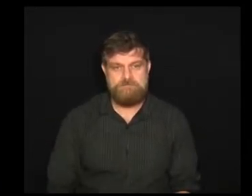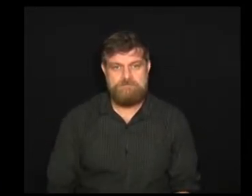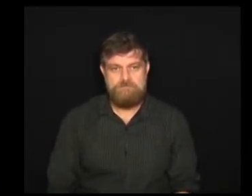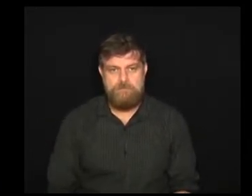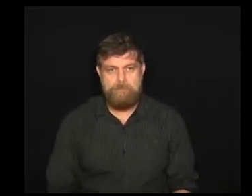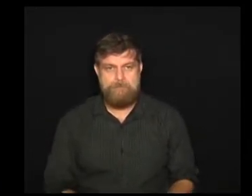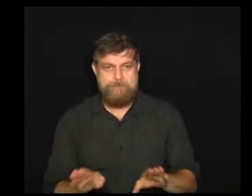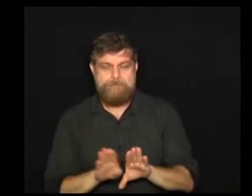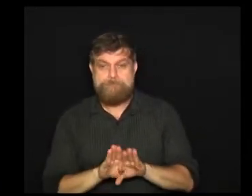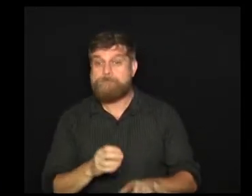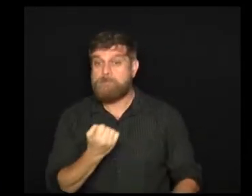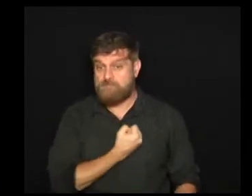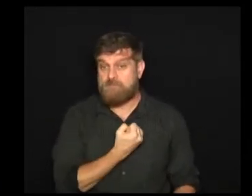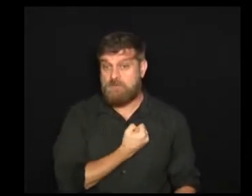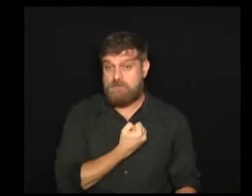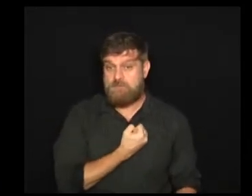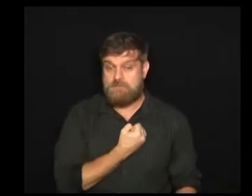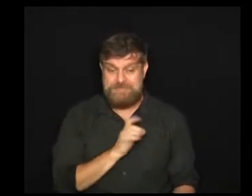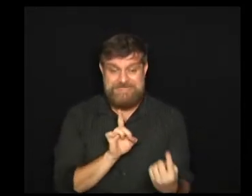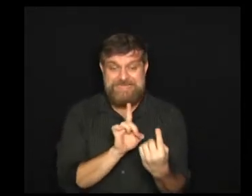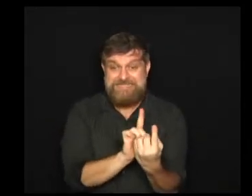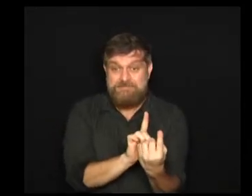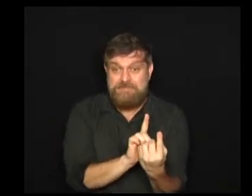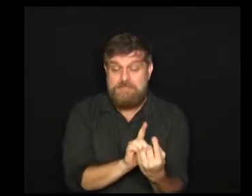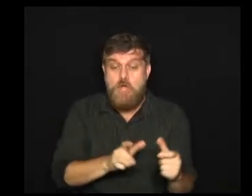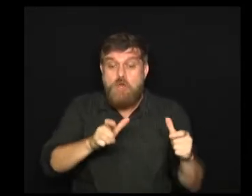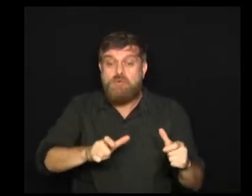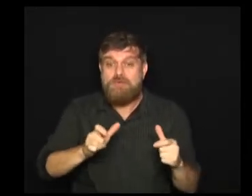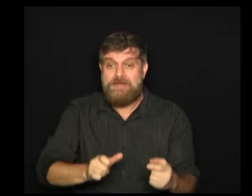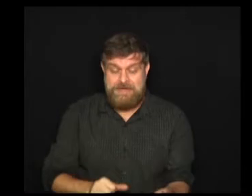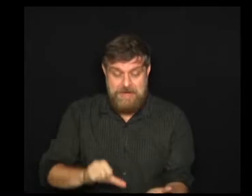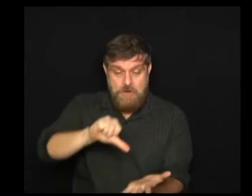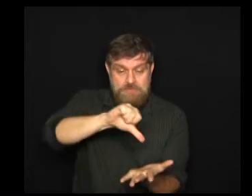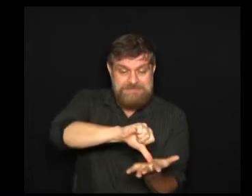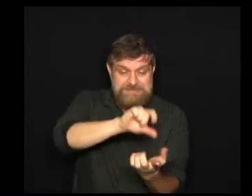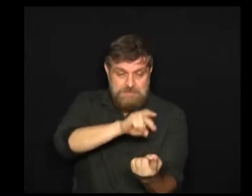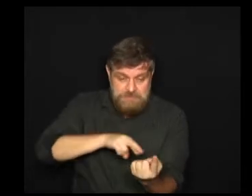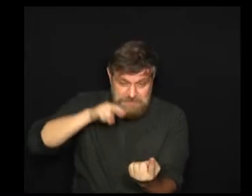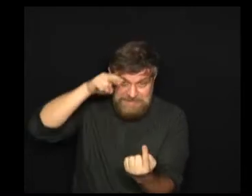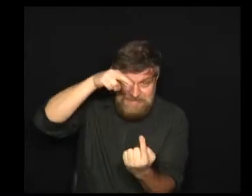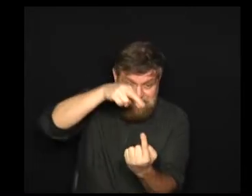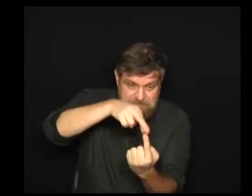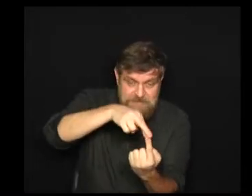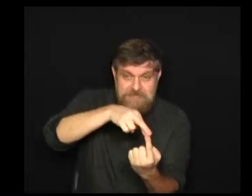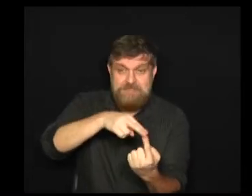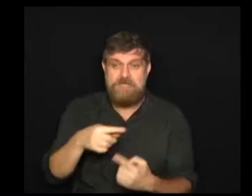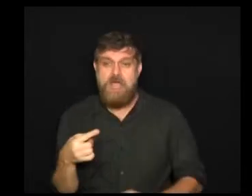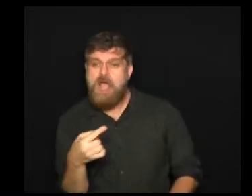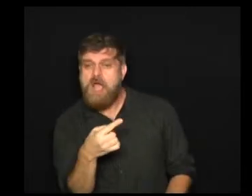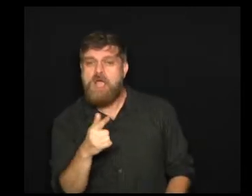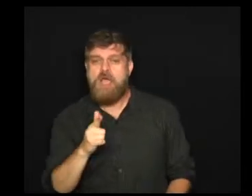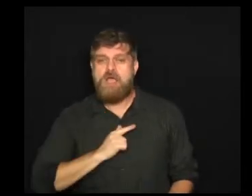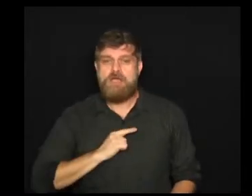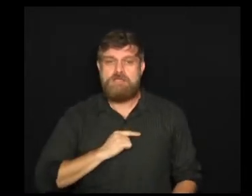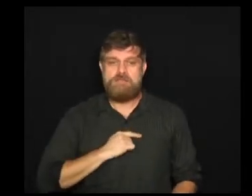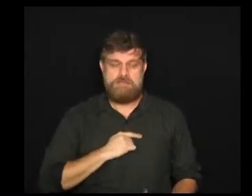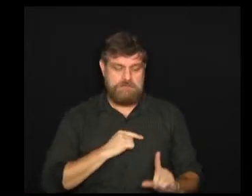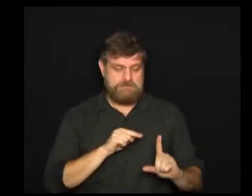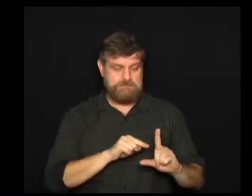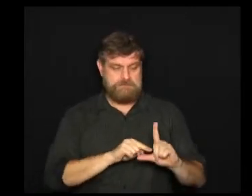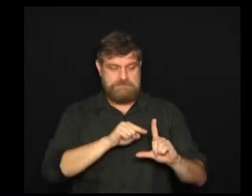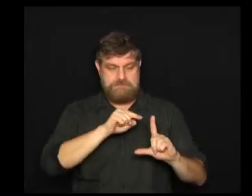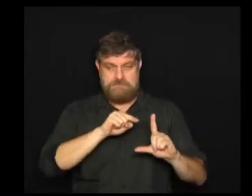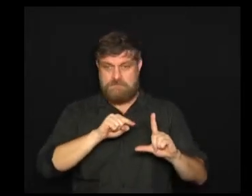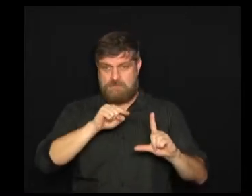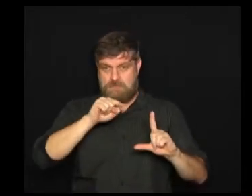Aqui também alguns números de atendimento do centro de referência. Nós temos aqui, um outro gráfico, viu,